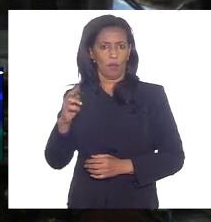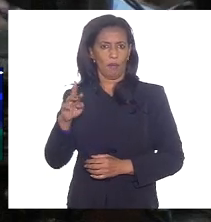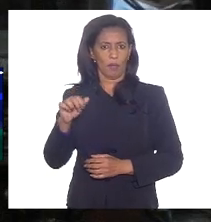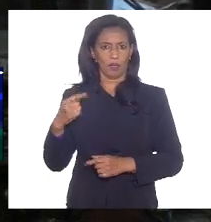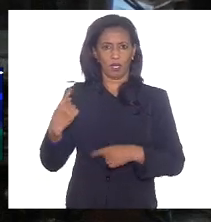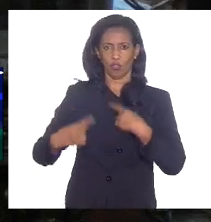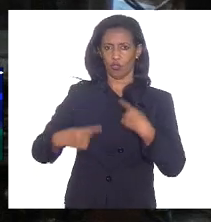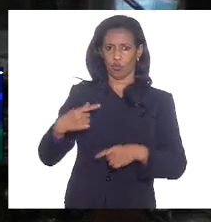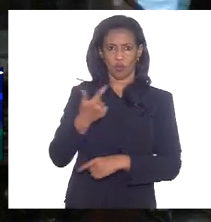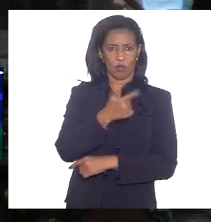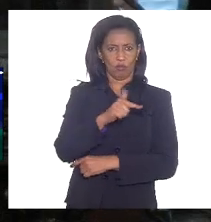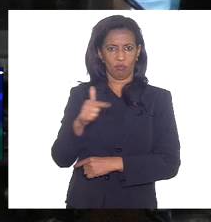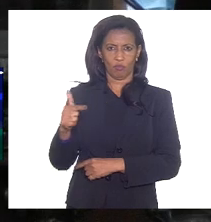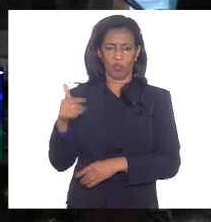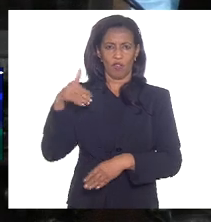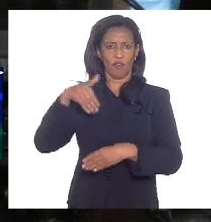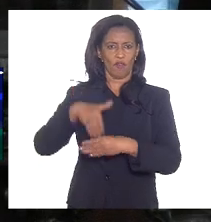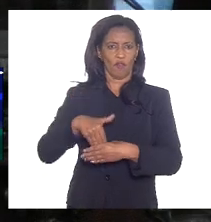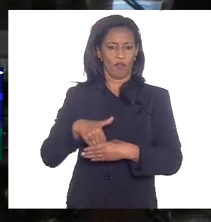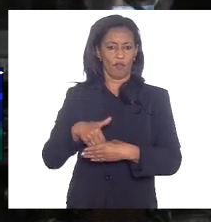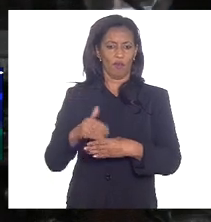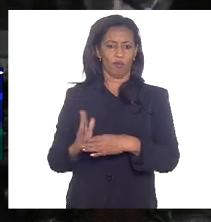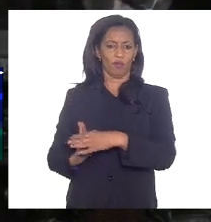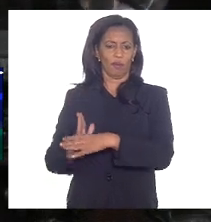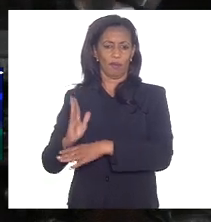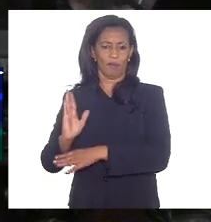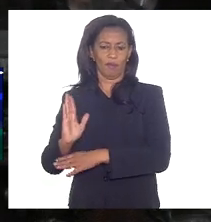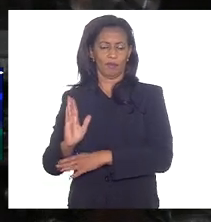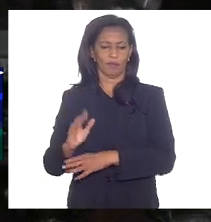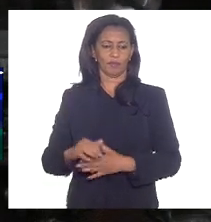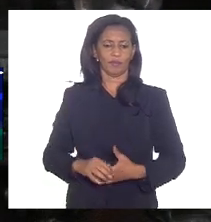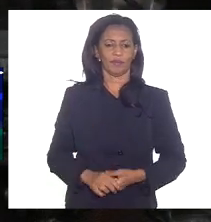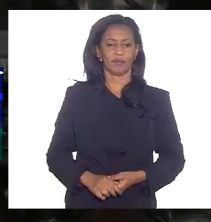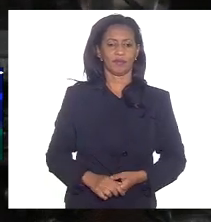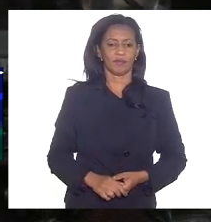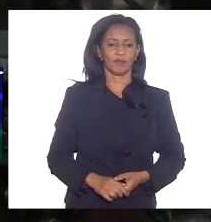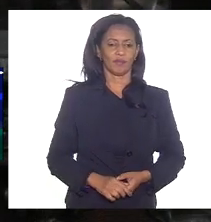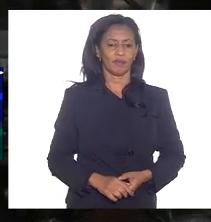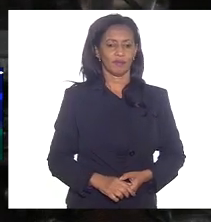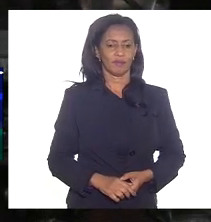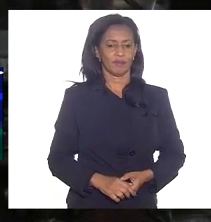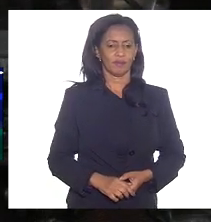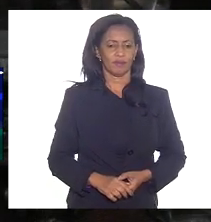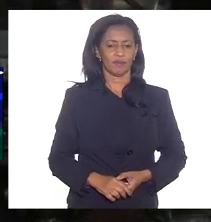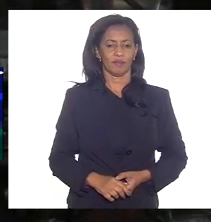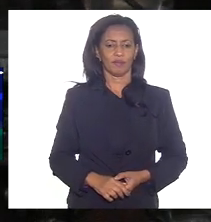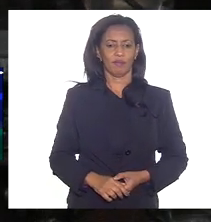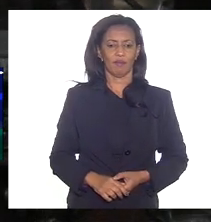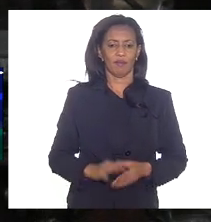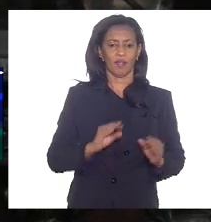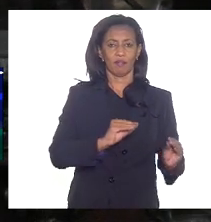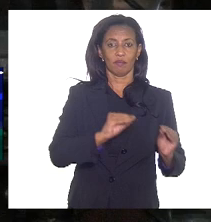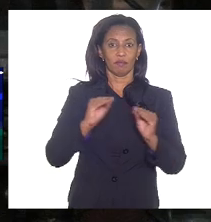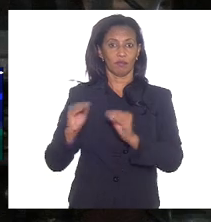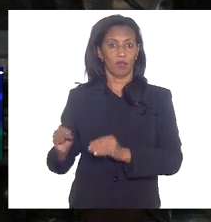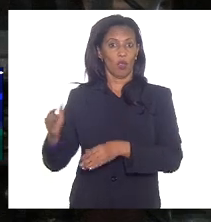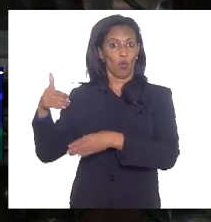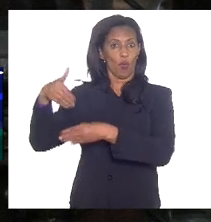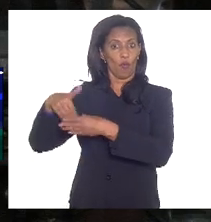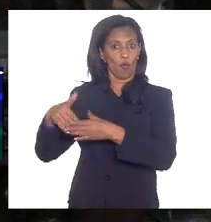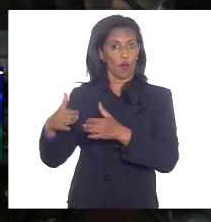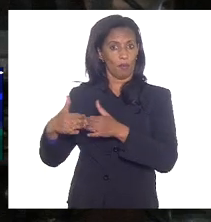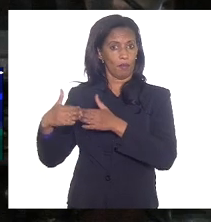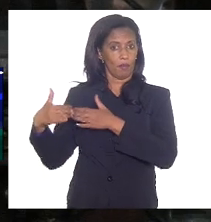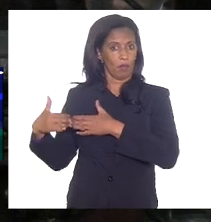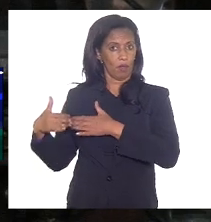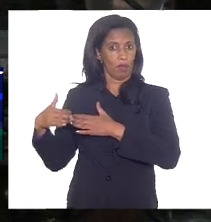havendo que queira discutir, encerra a discussão. Em votação, os senhores que aprovam, permaneçam como estão aprovados. Vai à promulgação com voto pela abstenção